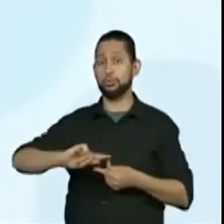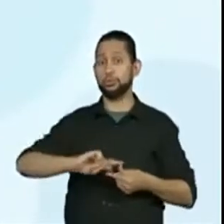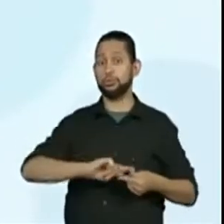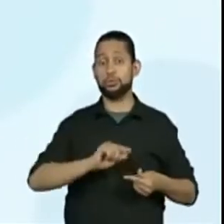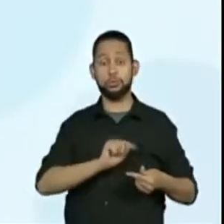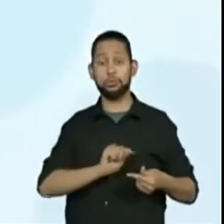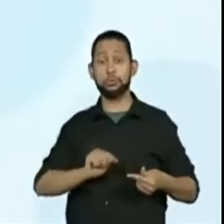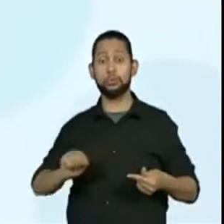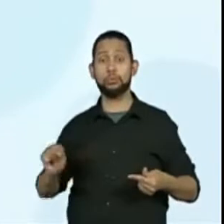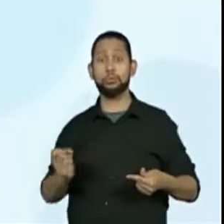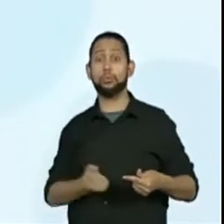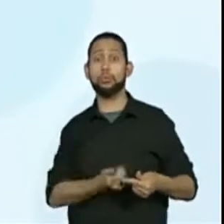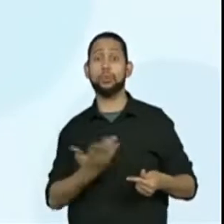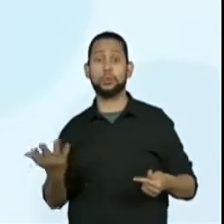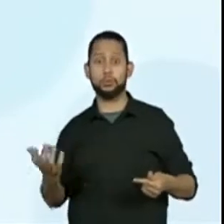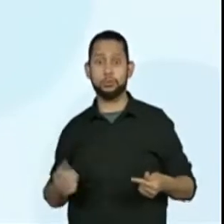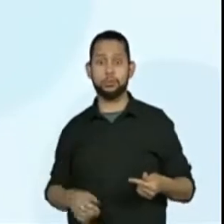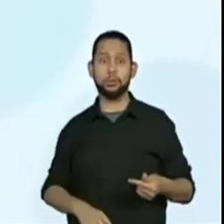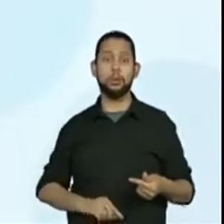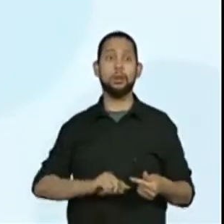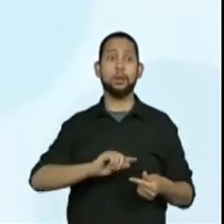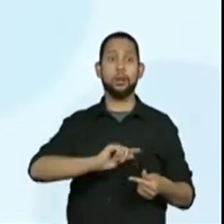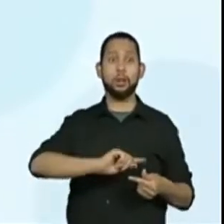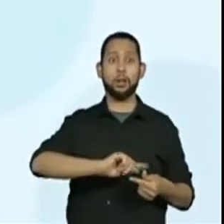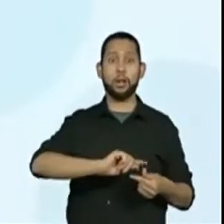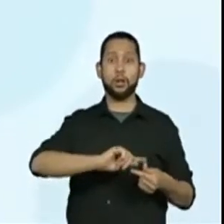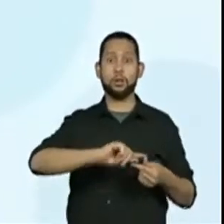vamos utilizar de altura?